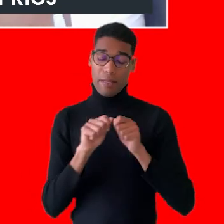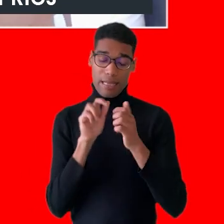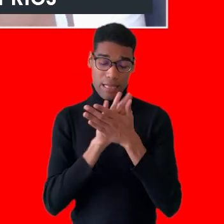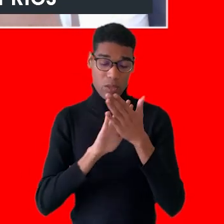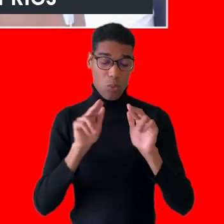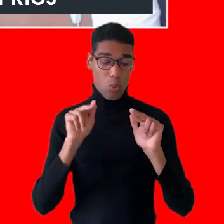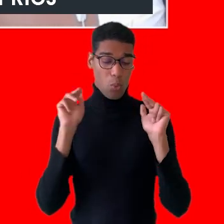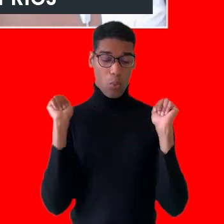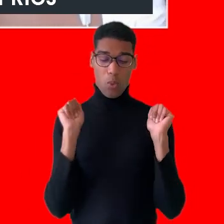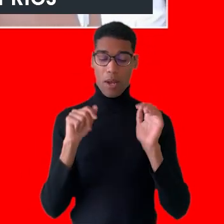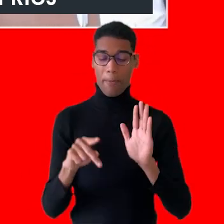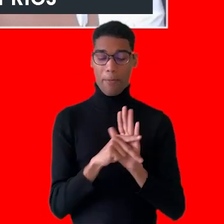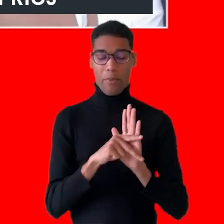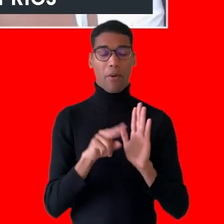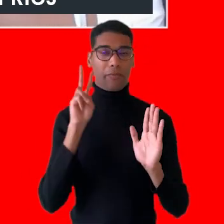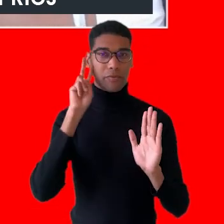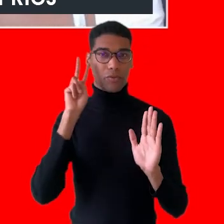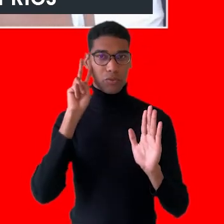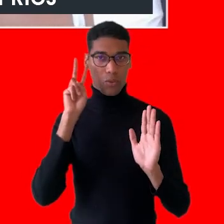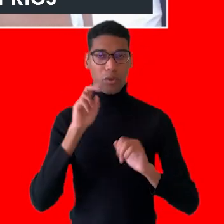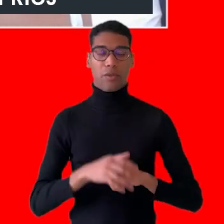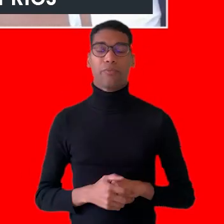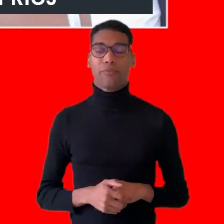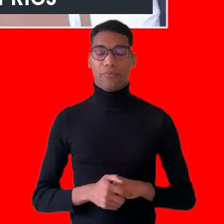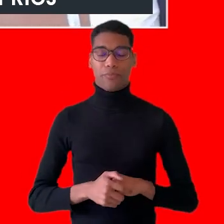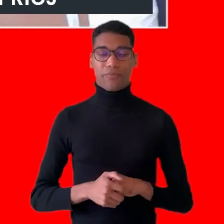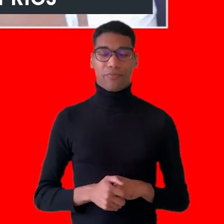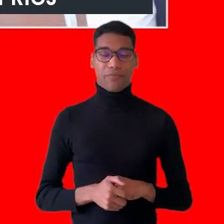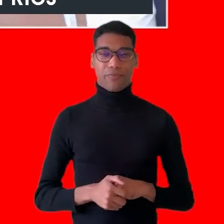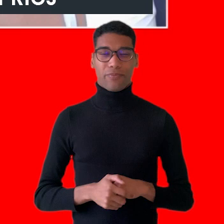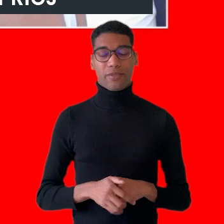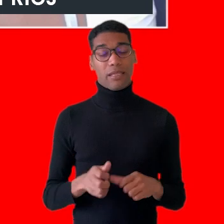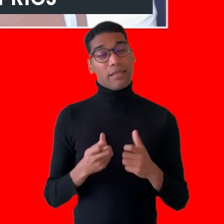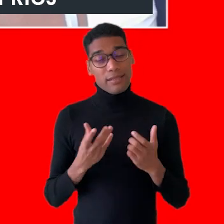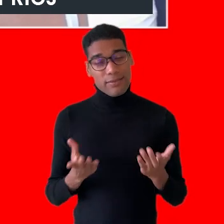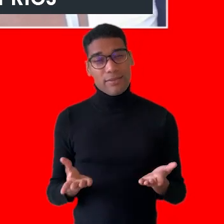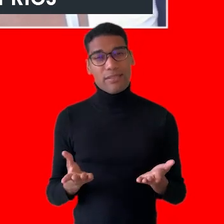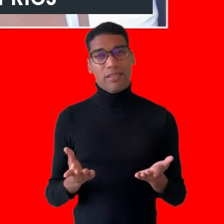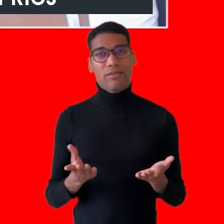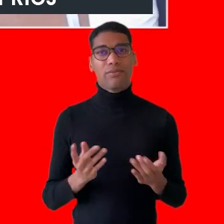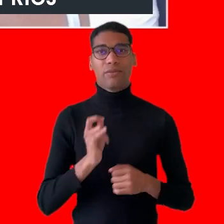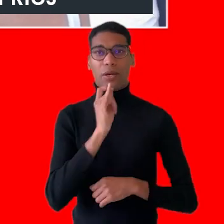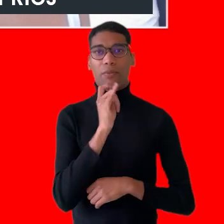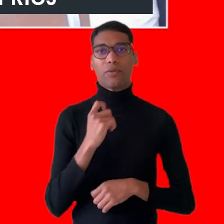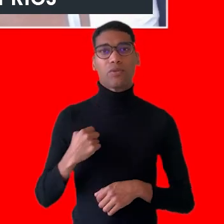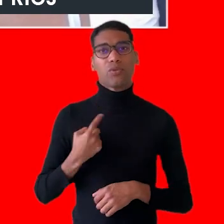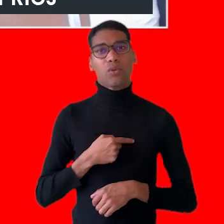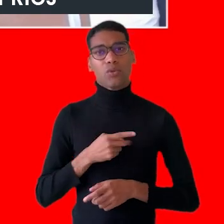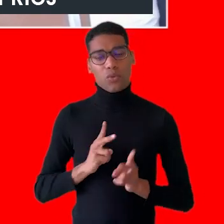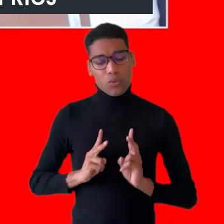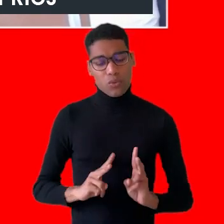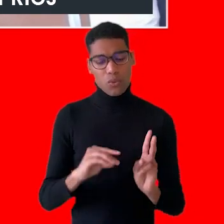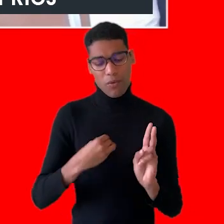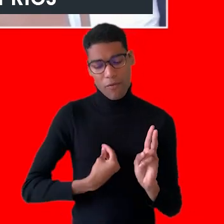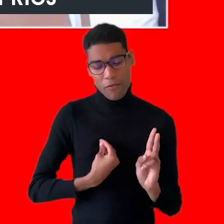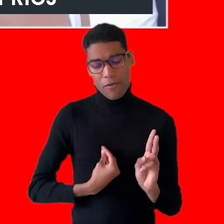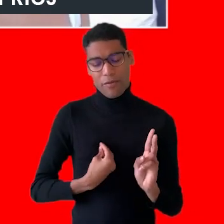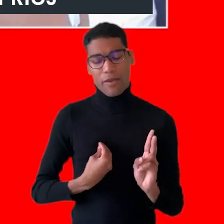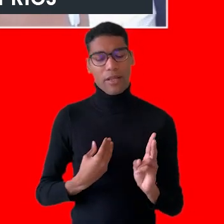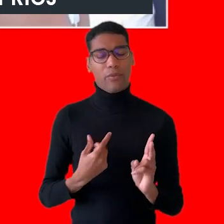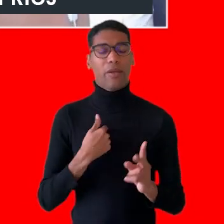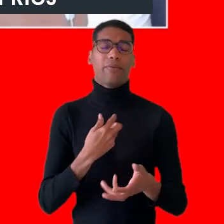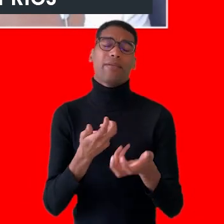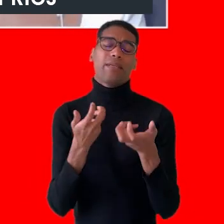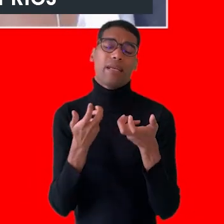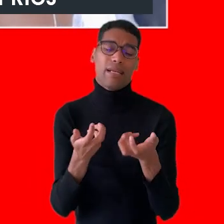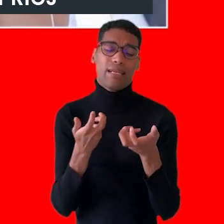sua própria história, né? Vivenciar a sua própria história. Então, a gente continua vivendo ainda momentos...